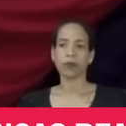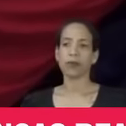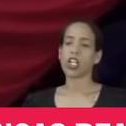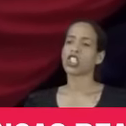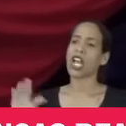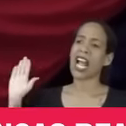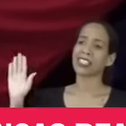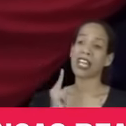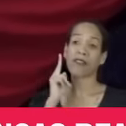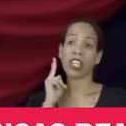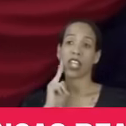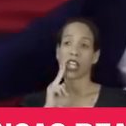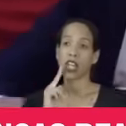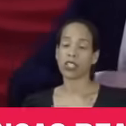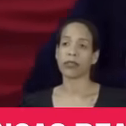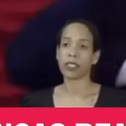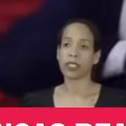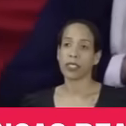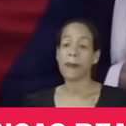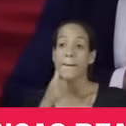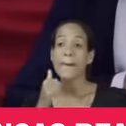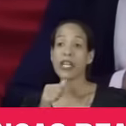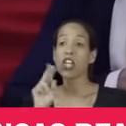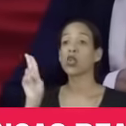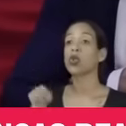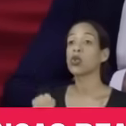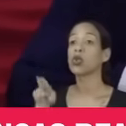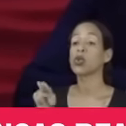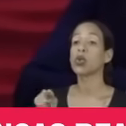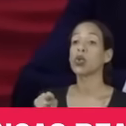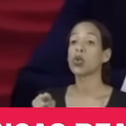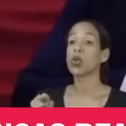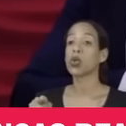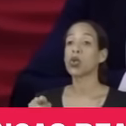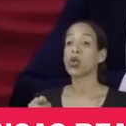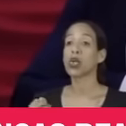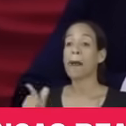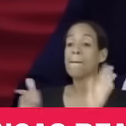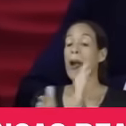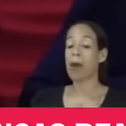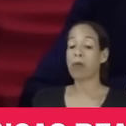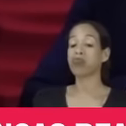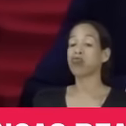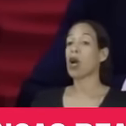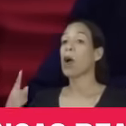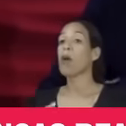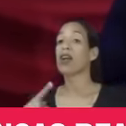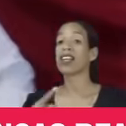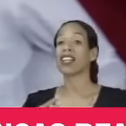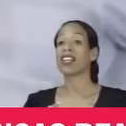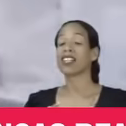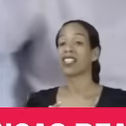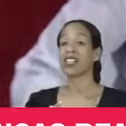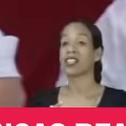tinha candidato a vereador, meninas candidato a vereadoras, que não tinha um desgraçado do panfleto. Porque também o